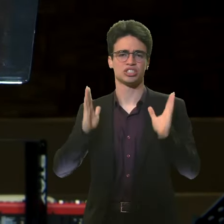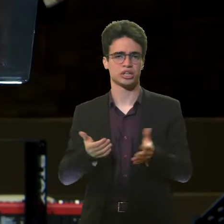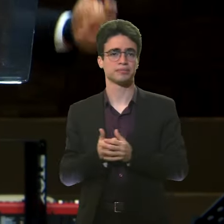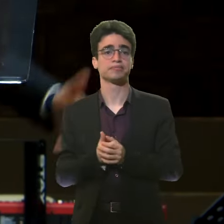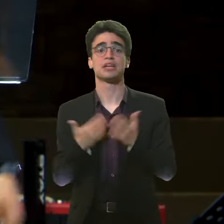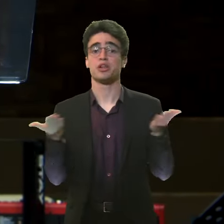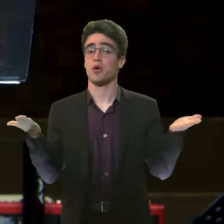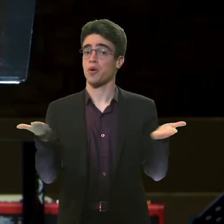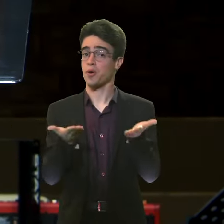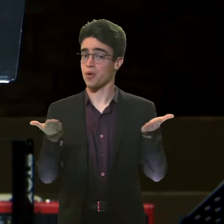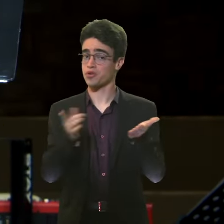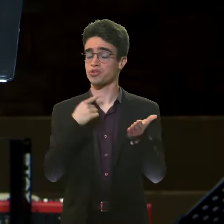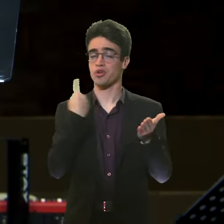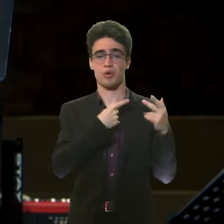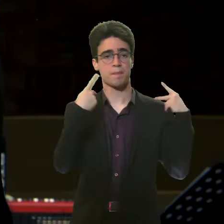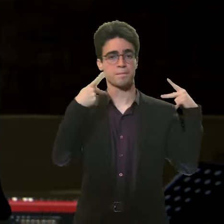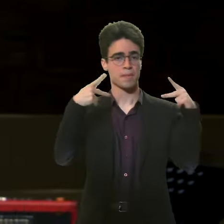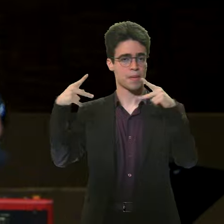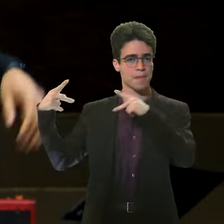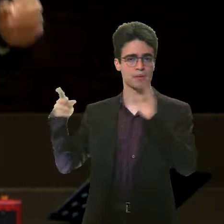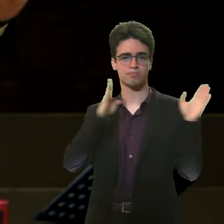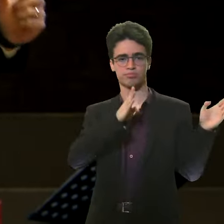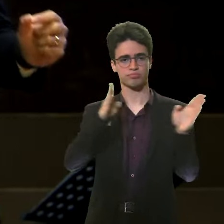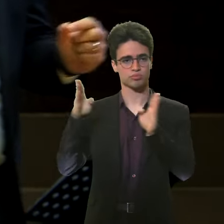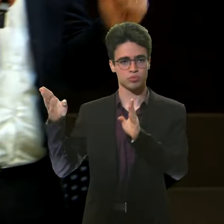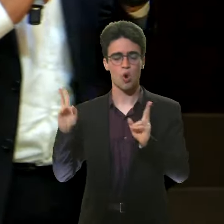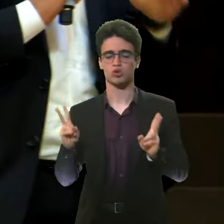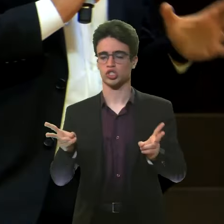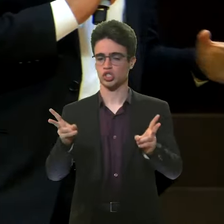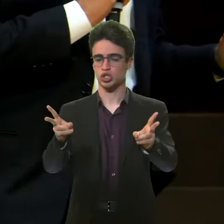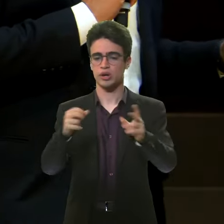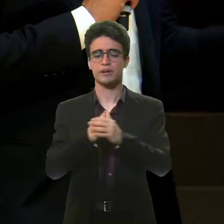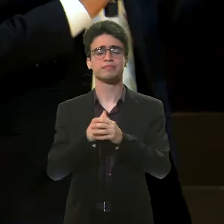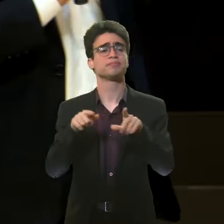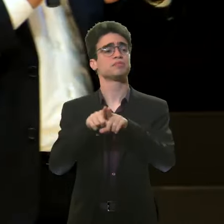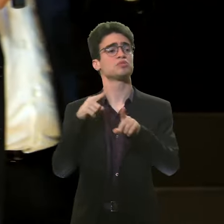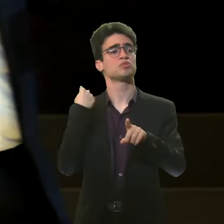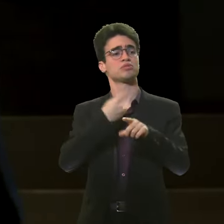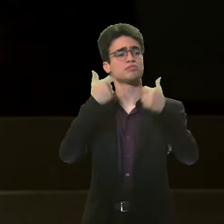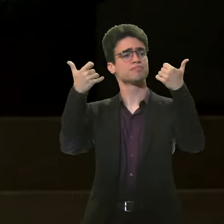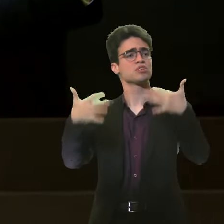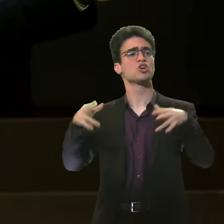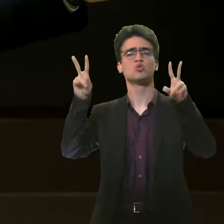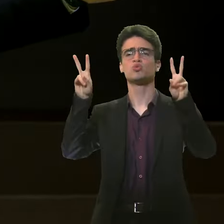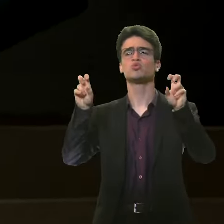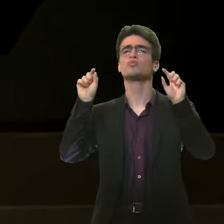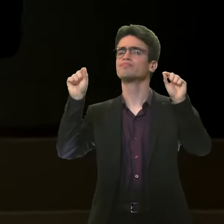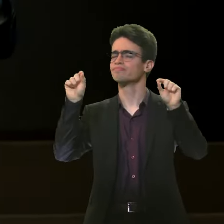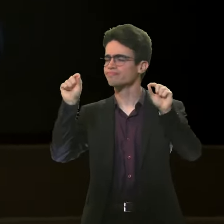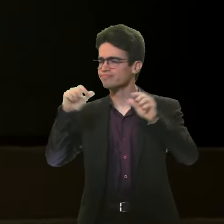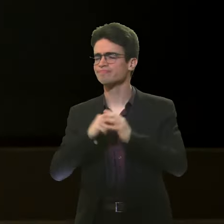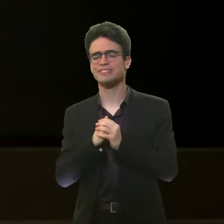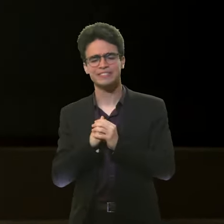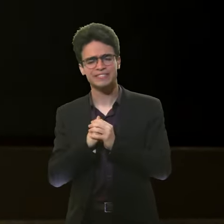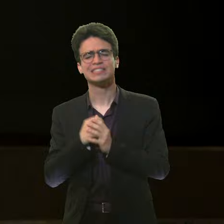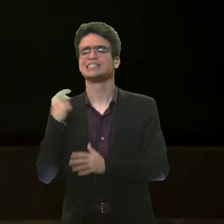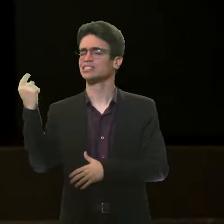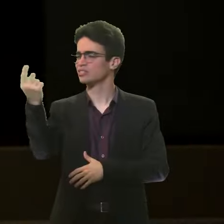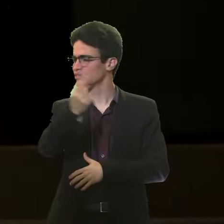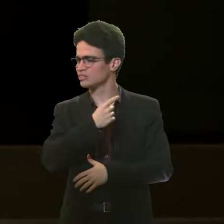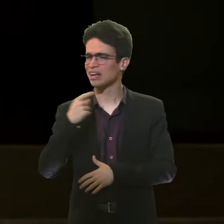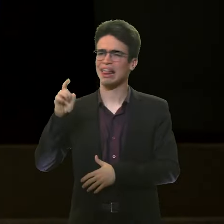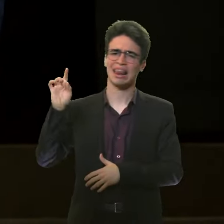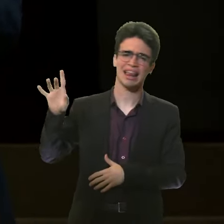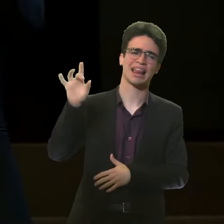vamos continuar nessa série, e hoje vamos falar sobre algo que é comum, eu acredito, a cada um de nós aqui